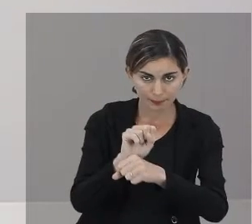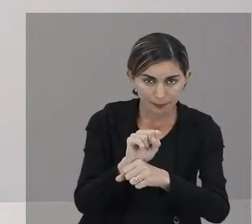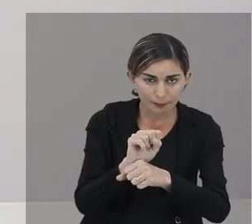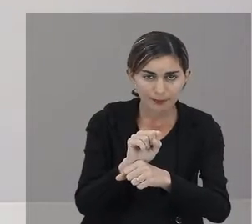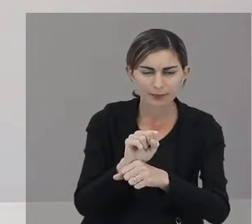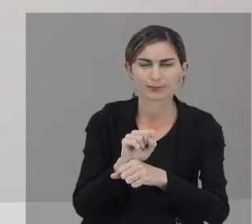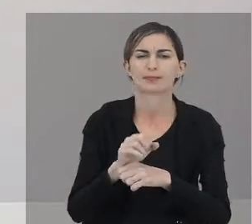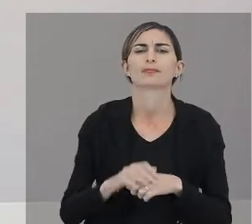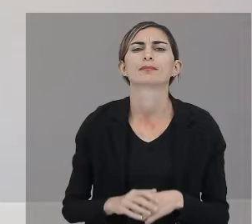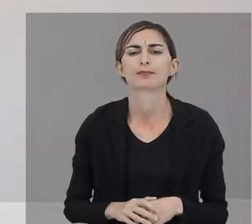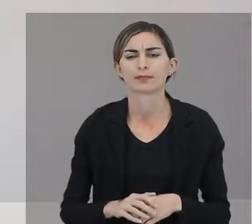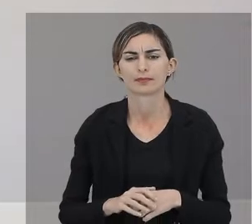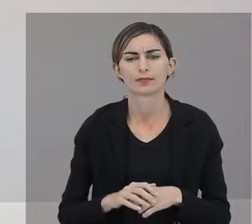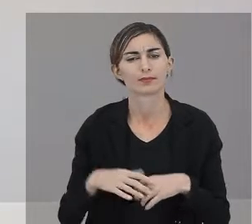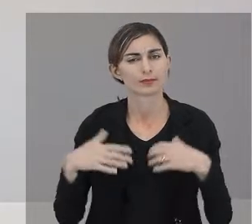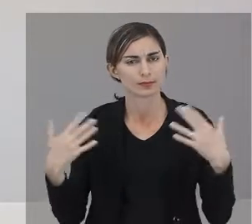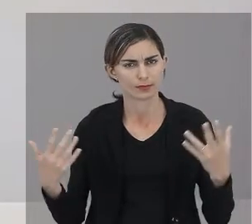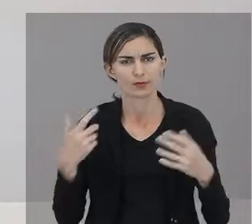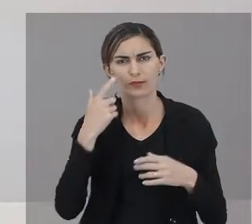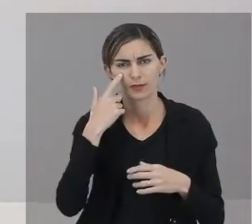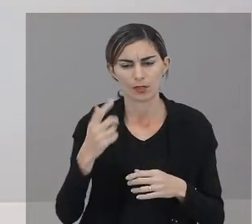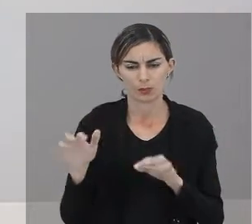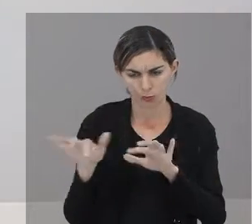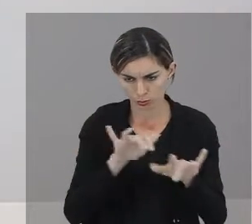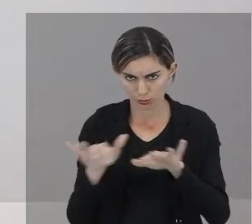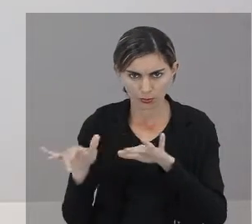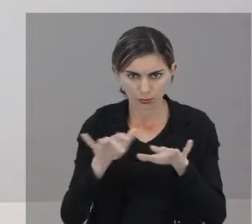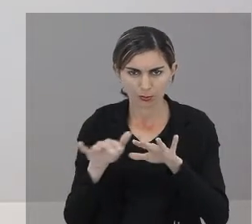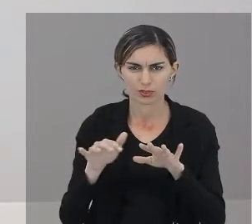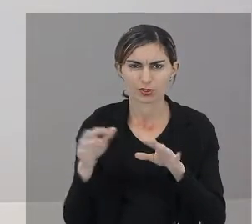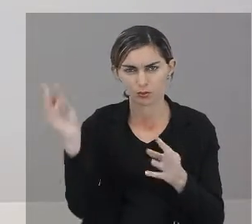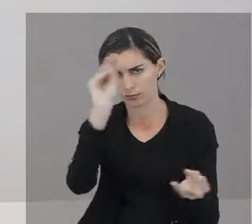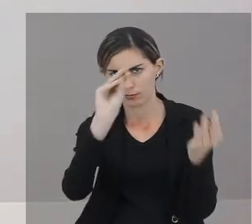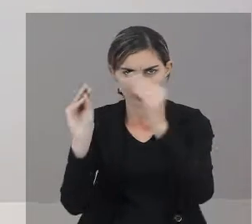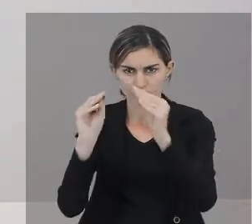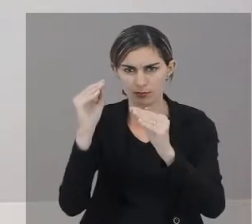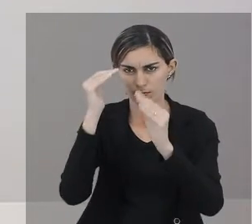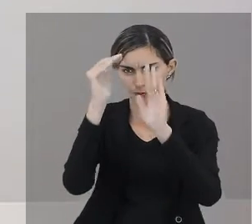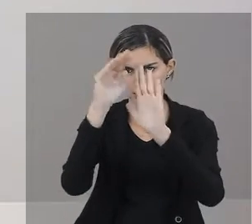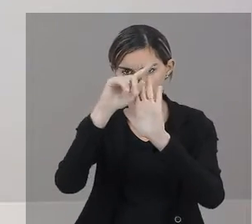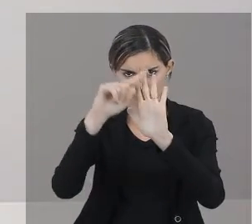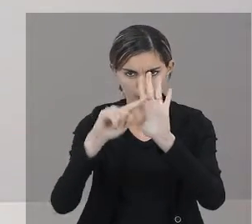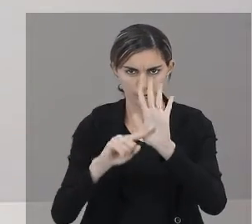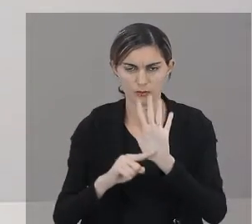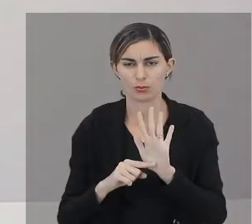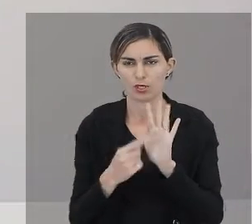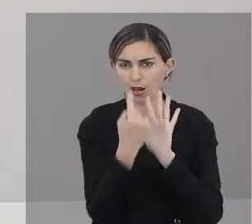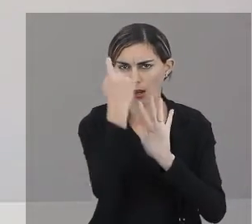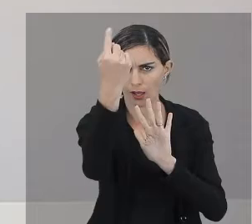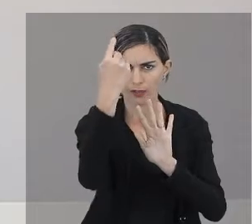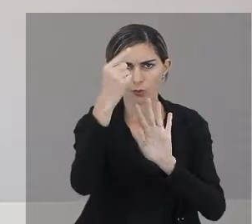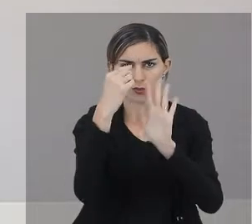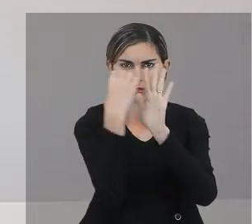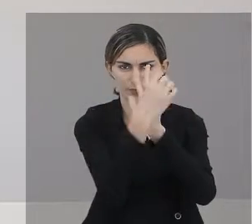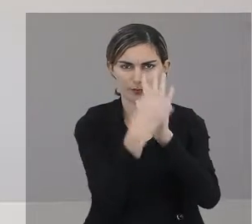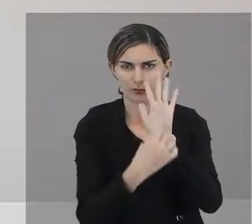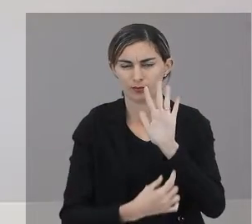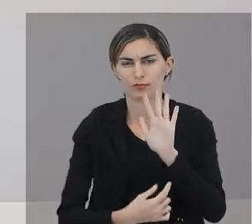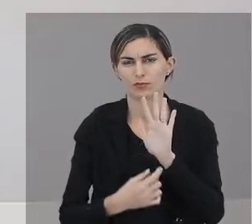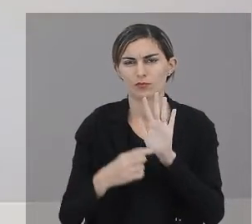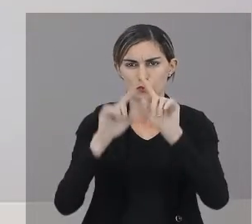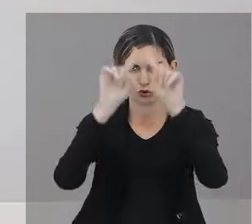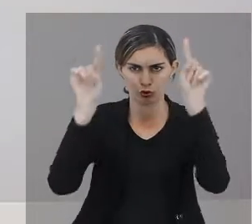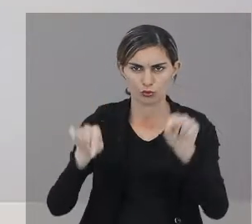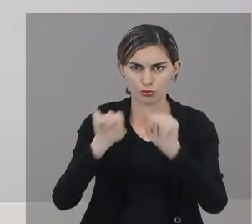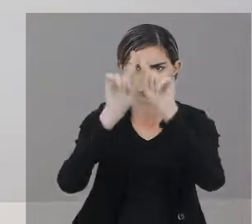determinado evento. Então, vamos para o computador, vamos ver, vamos programar e vamos analisar cada uma dessas estruturas para